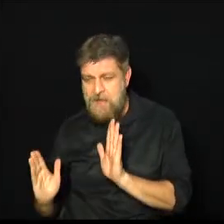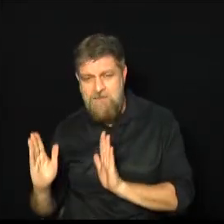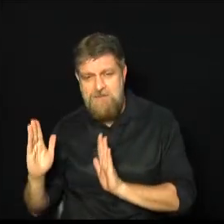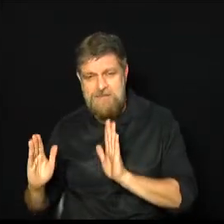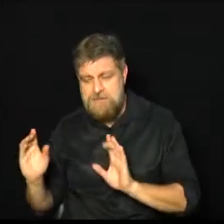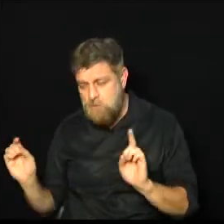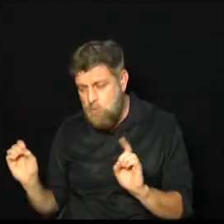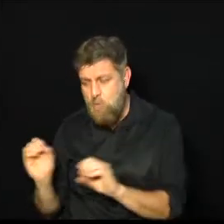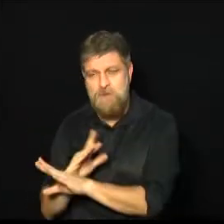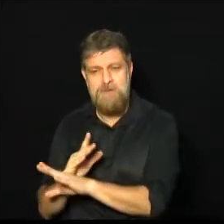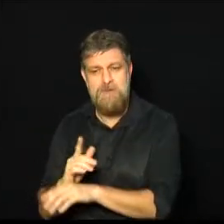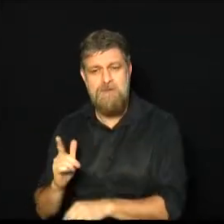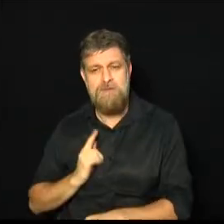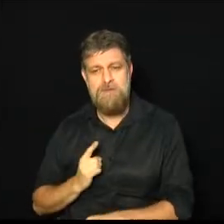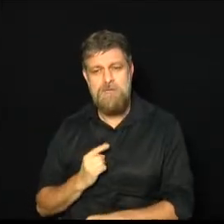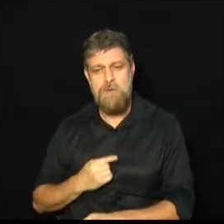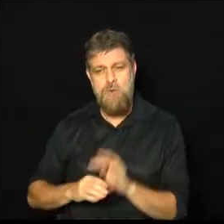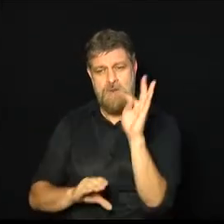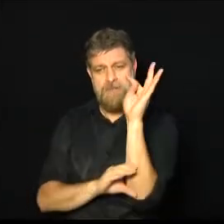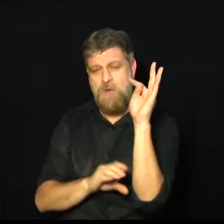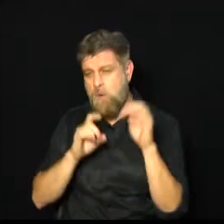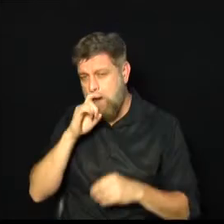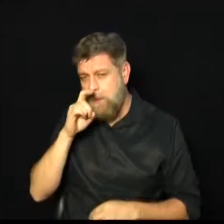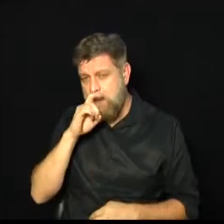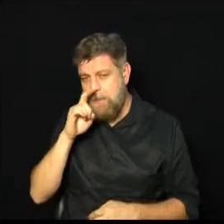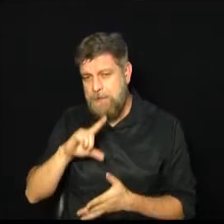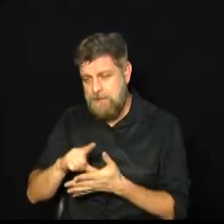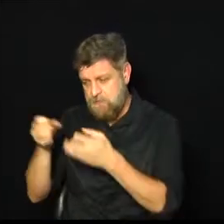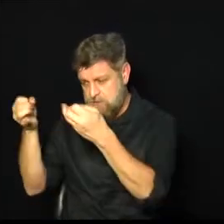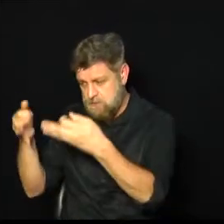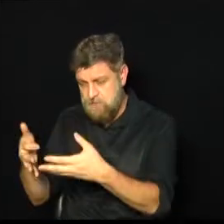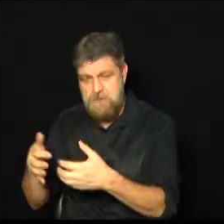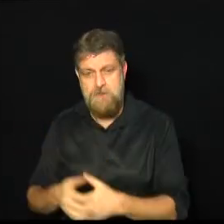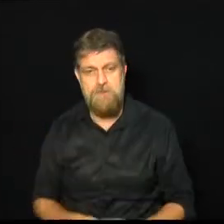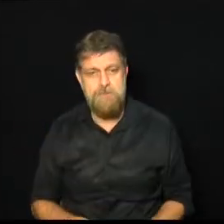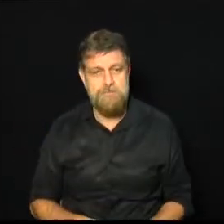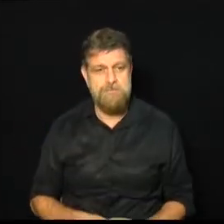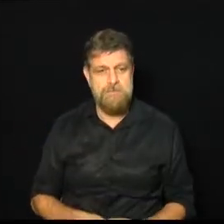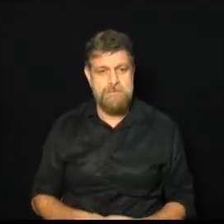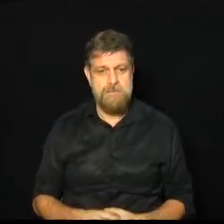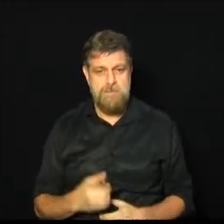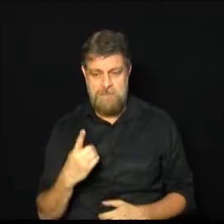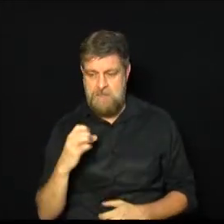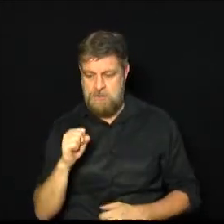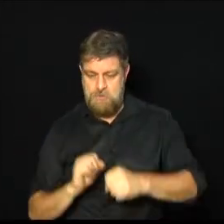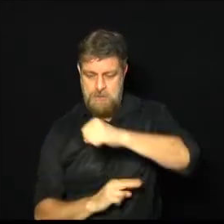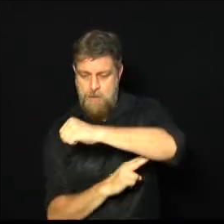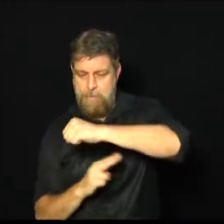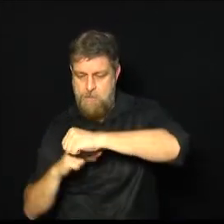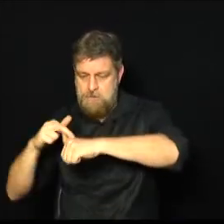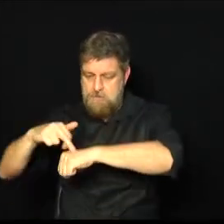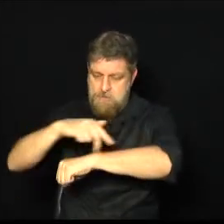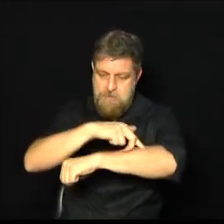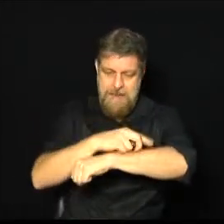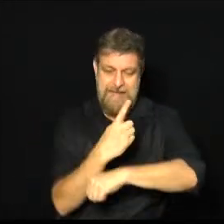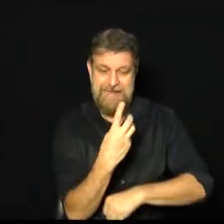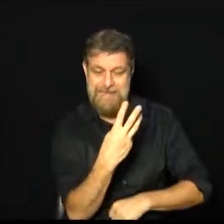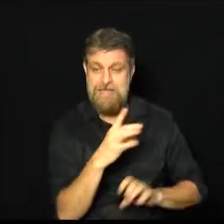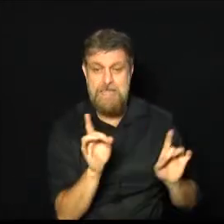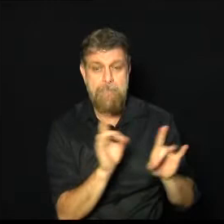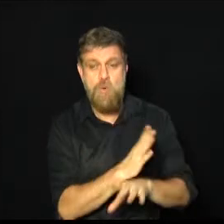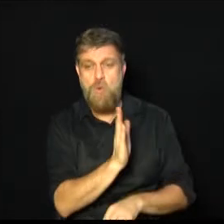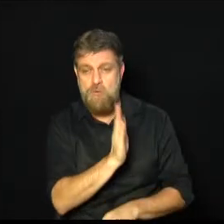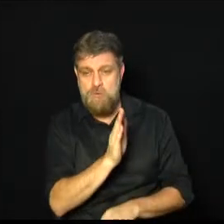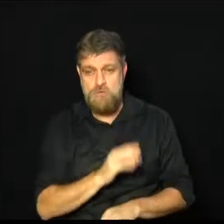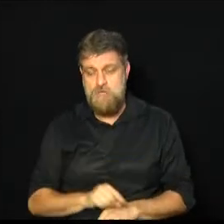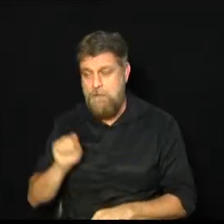conclusão, exceto o terminal Ouro Verde, que eu vou mencionar. Das 18 obras de arte, nós temos 13 concluídas, eu vou explicar quais que